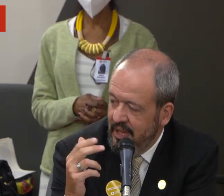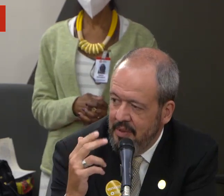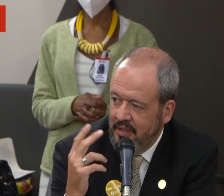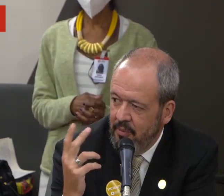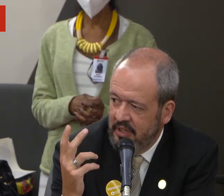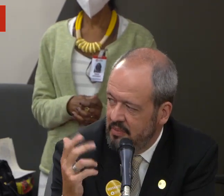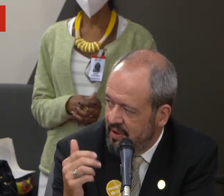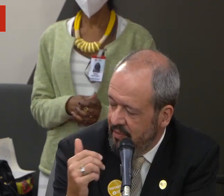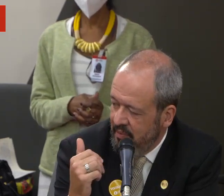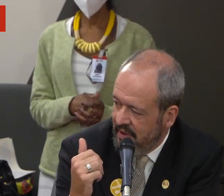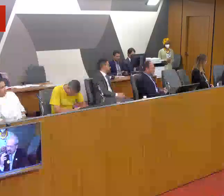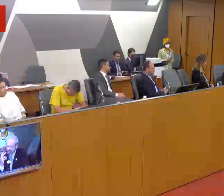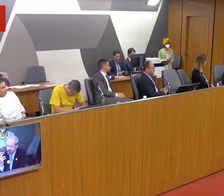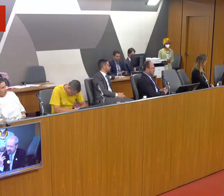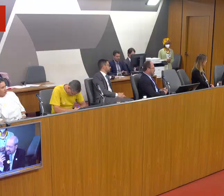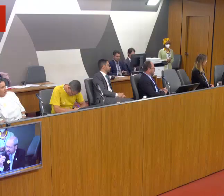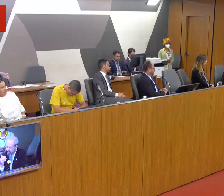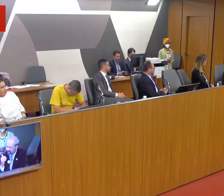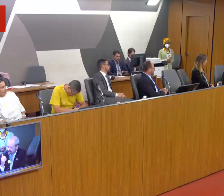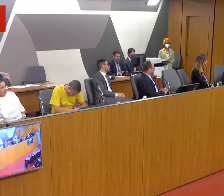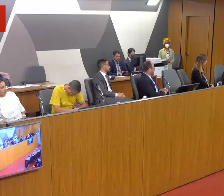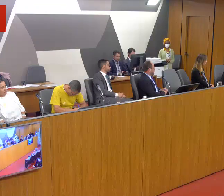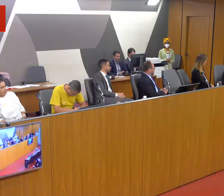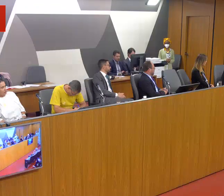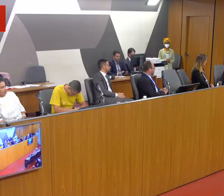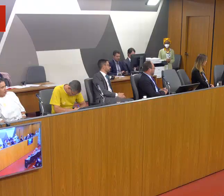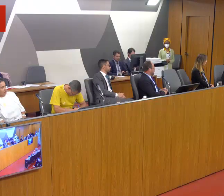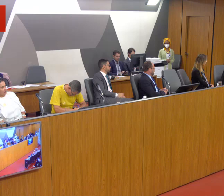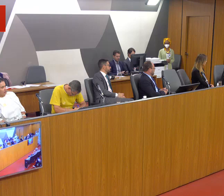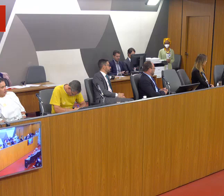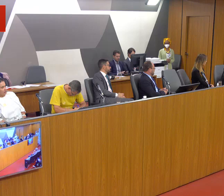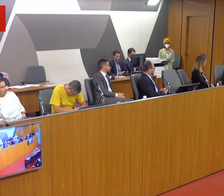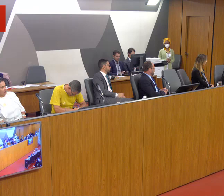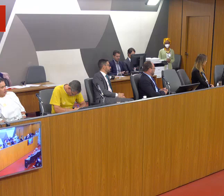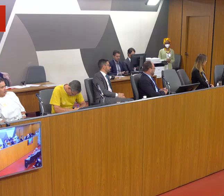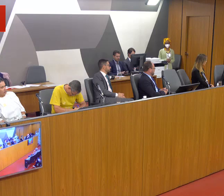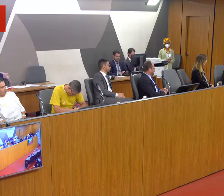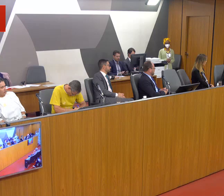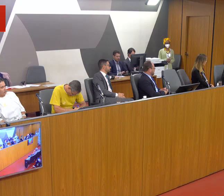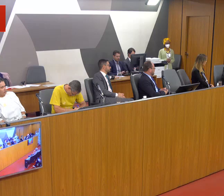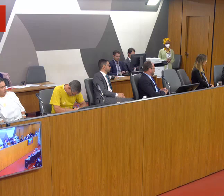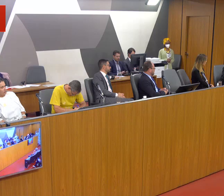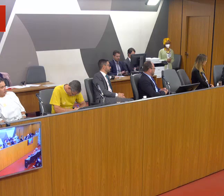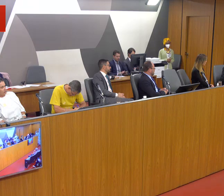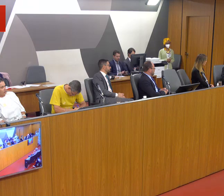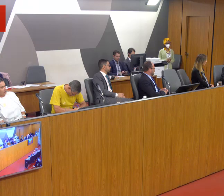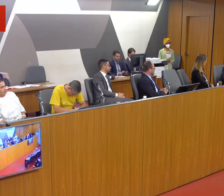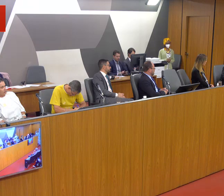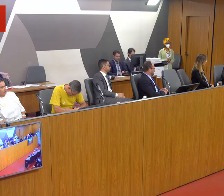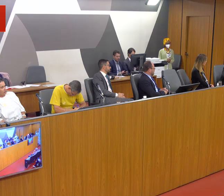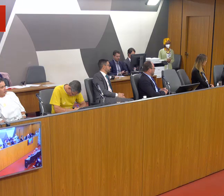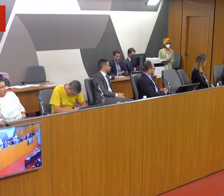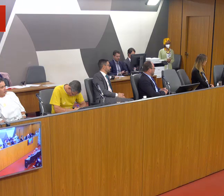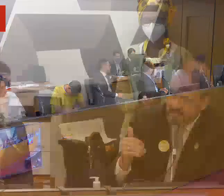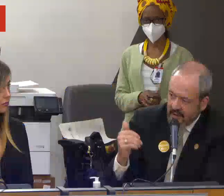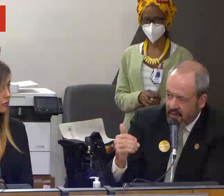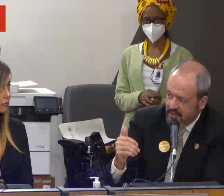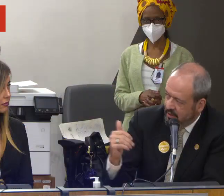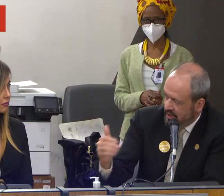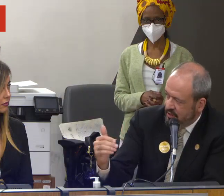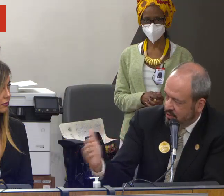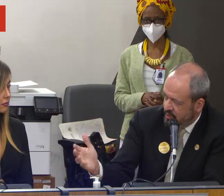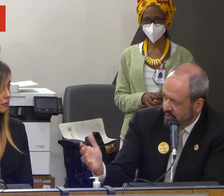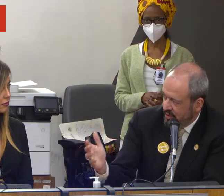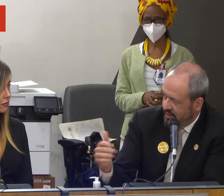fundamental importância é um direito básico toda o artigo 61 fala toda a relação de consumo tem que ter a vida